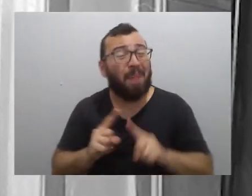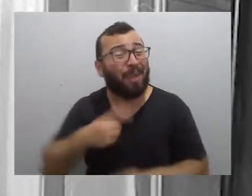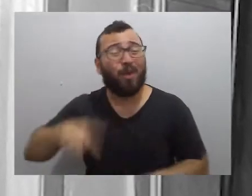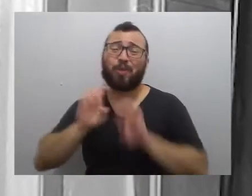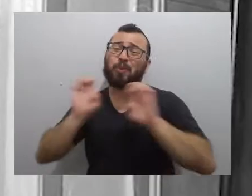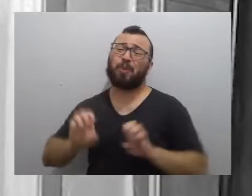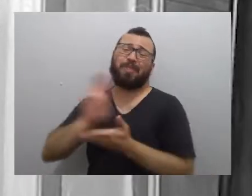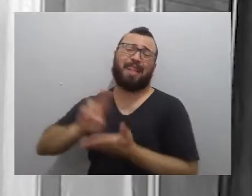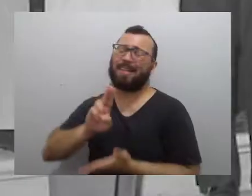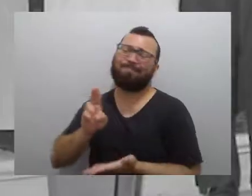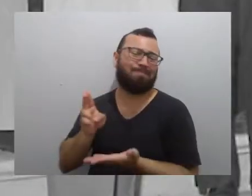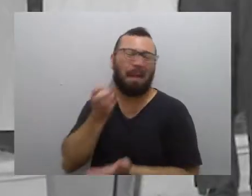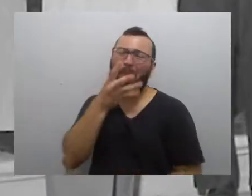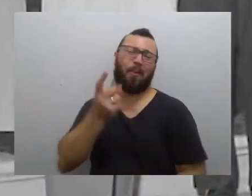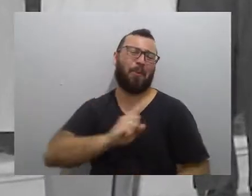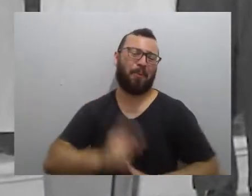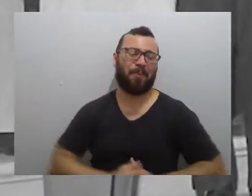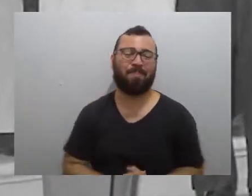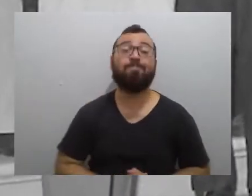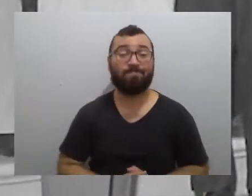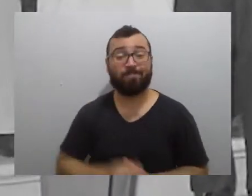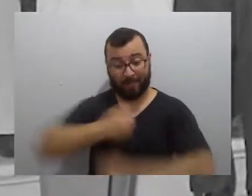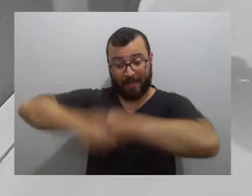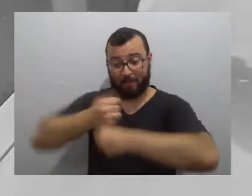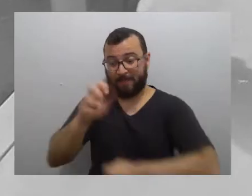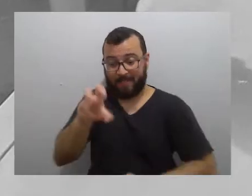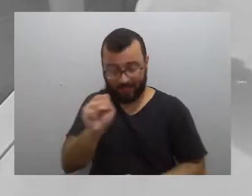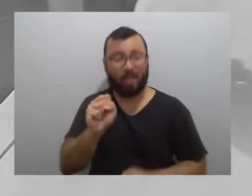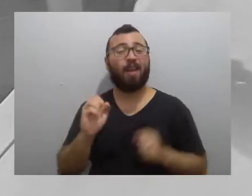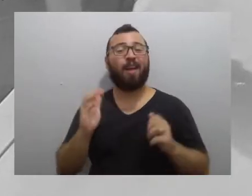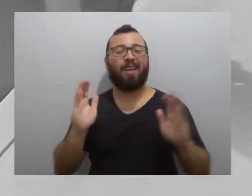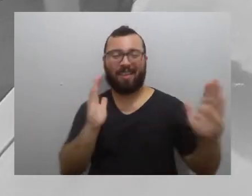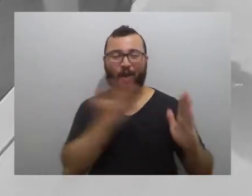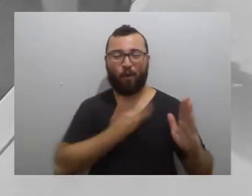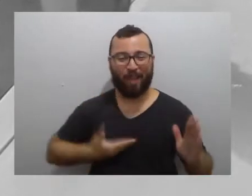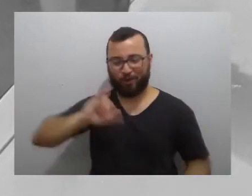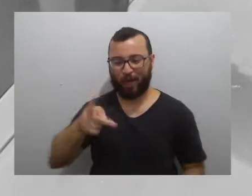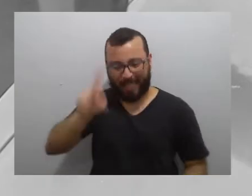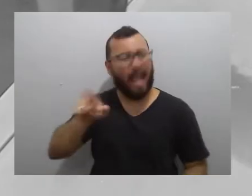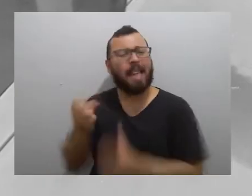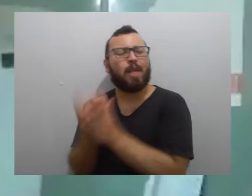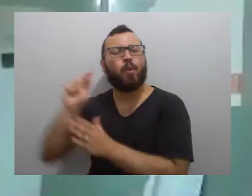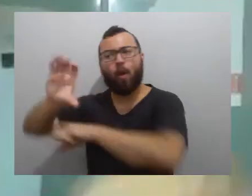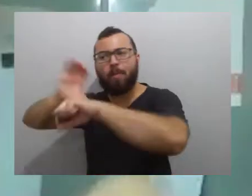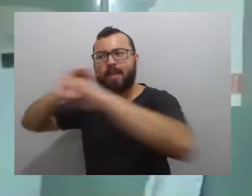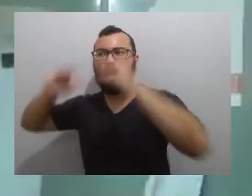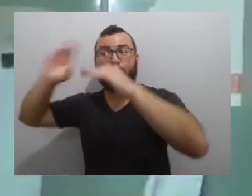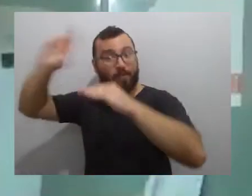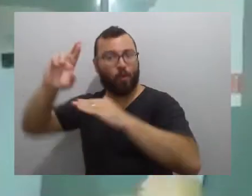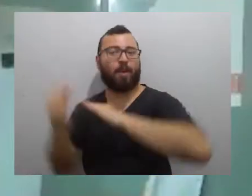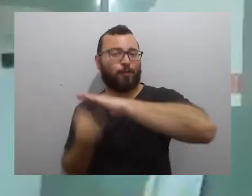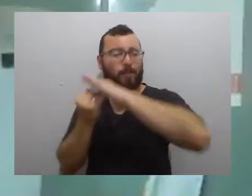dos Institutos, que deveriam se dedicar à pesquisa em tecnologia e às ciências básicas. Essa é uma